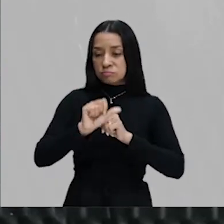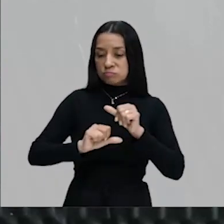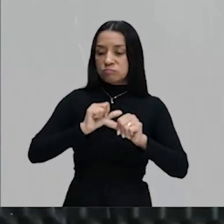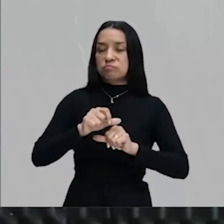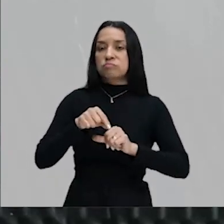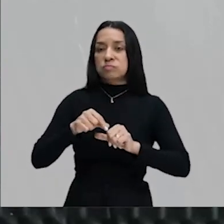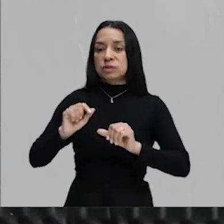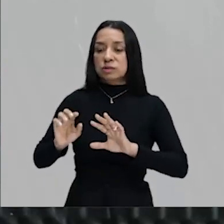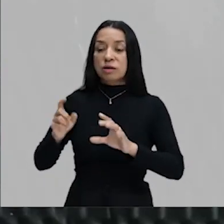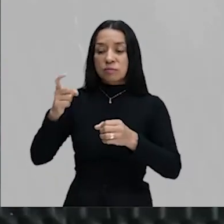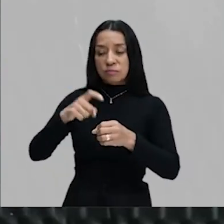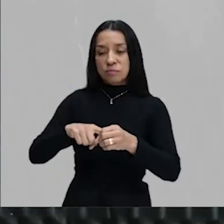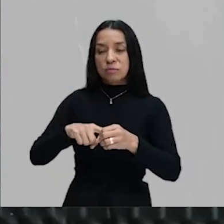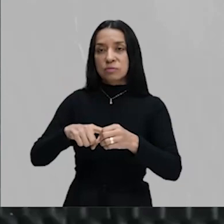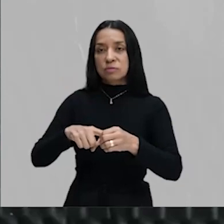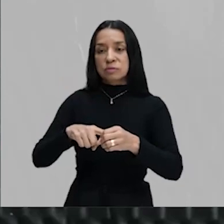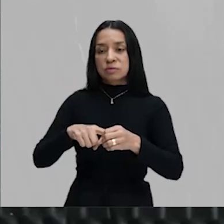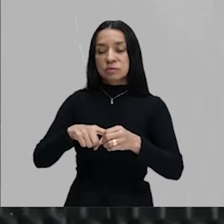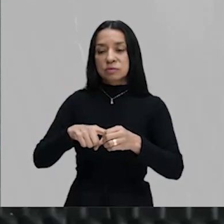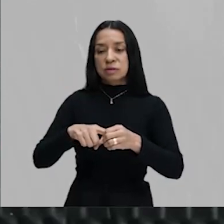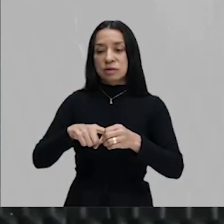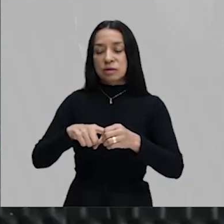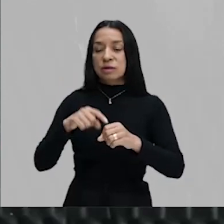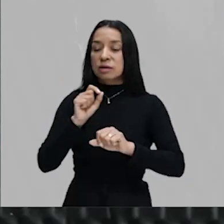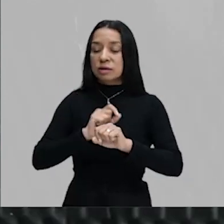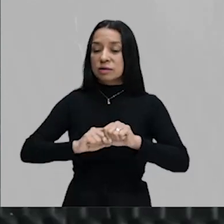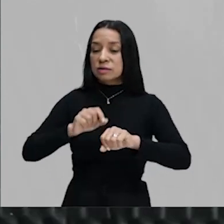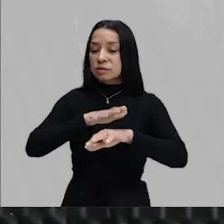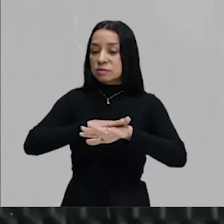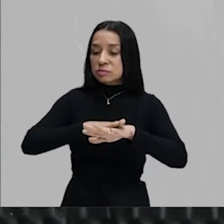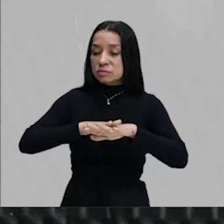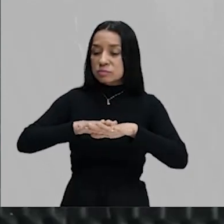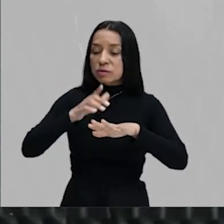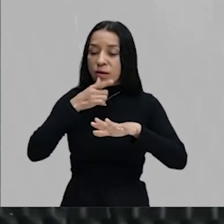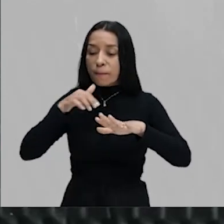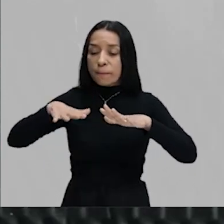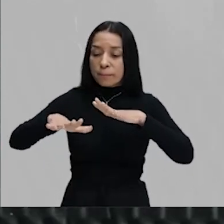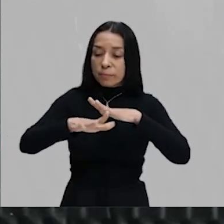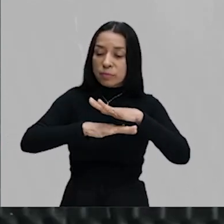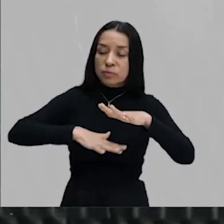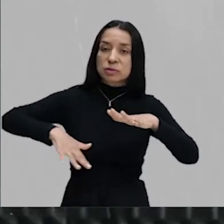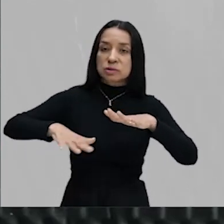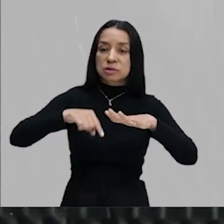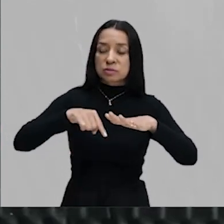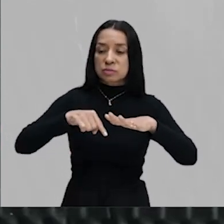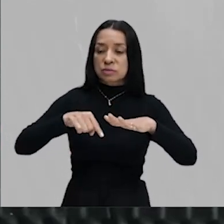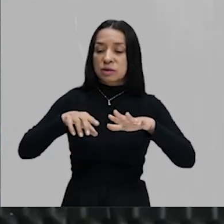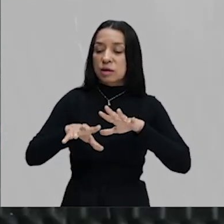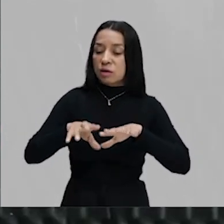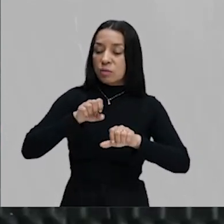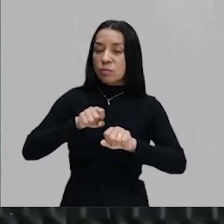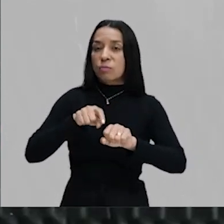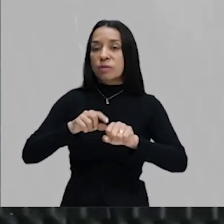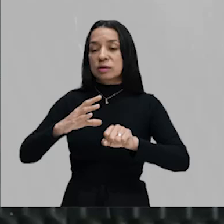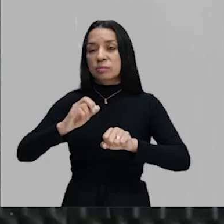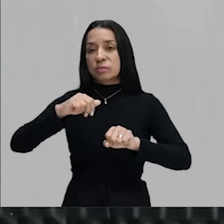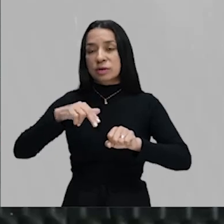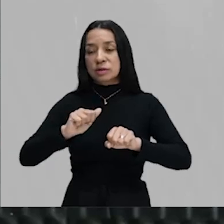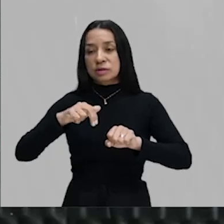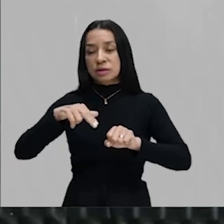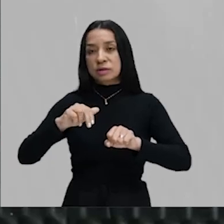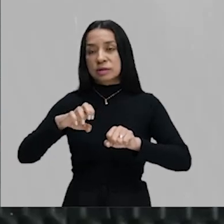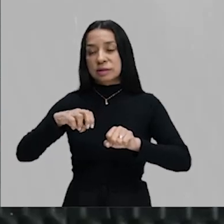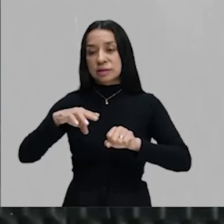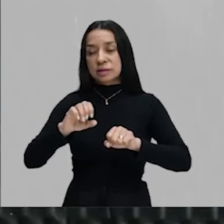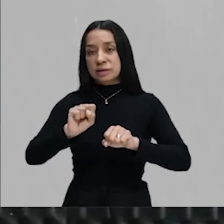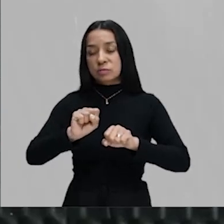como nômades na chamada Península do Sinai, né? Região, inclusive, ocupada por cananeus e filisteus, onde,